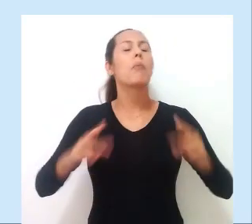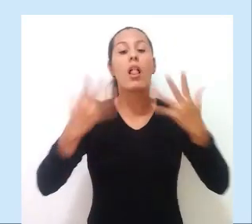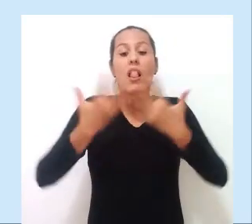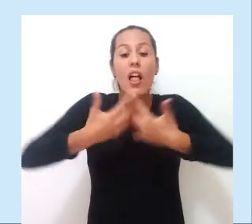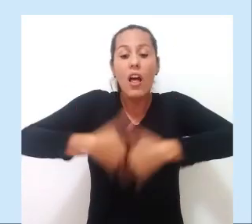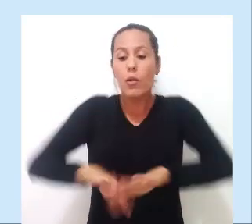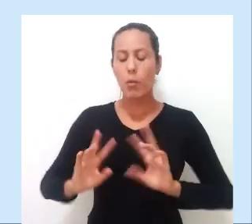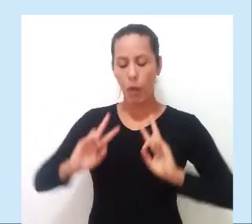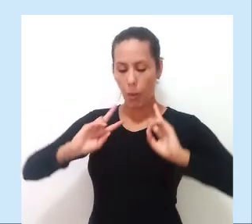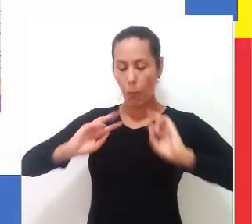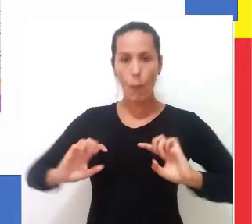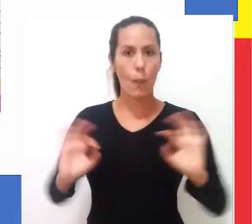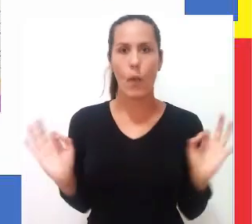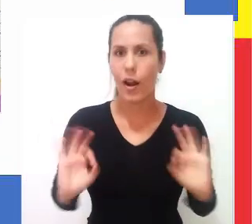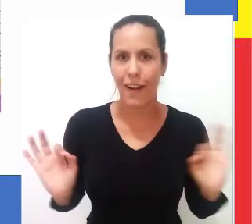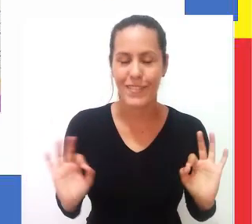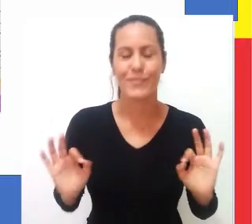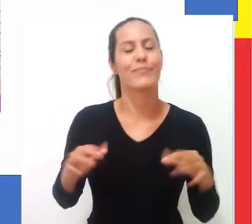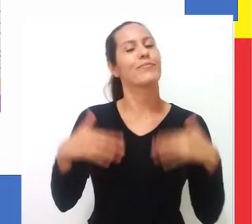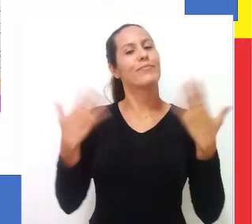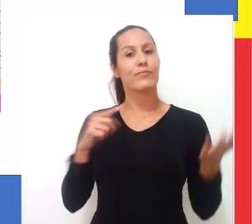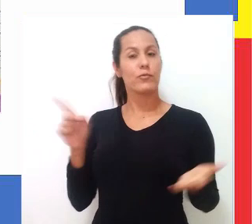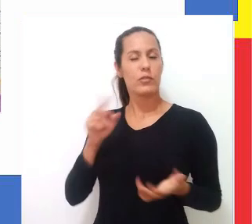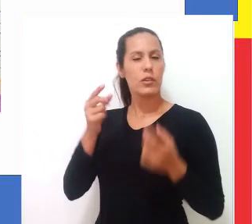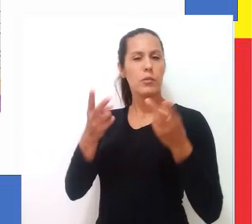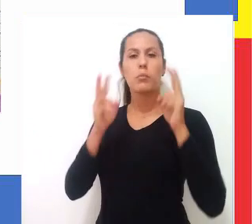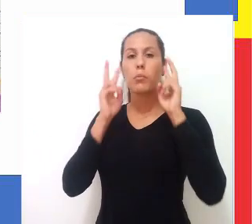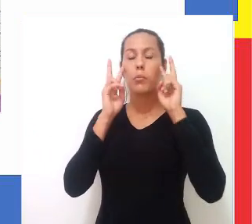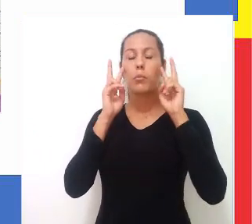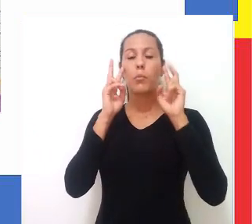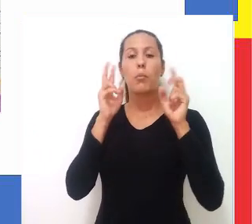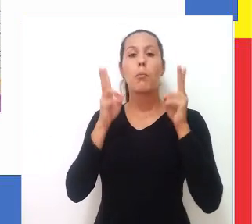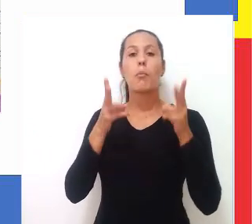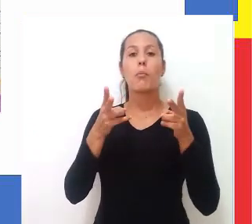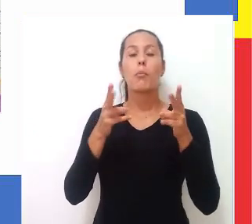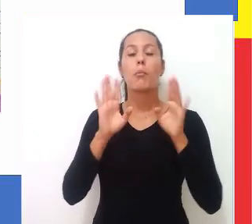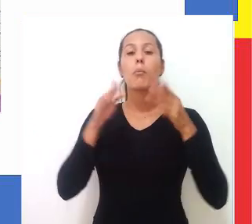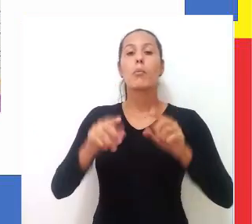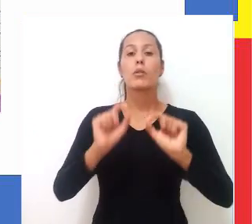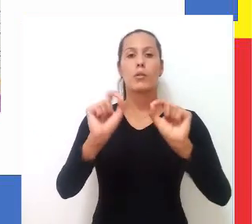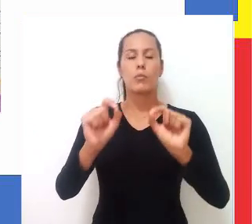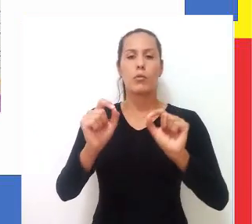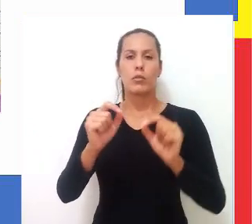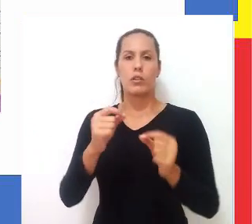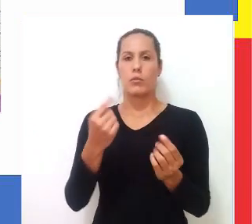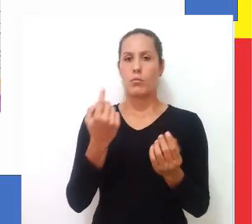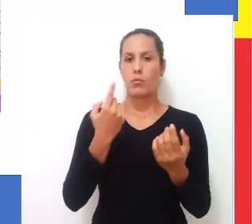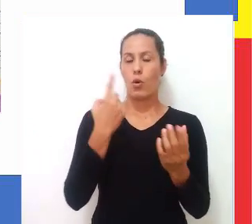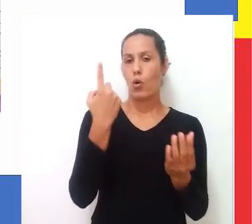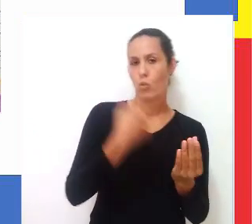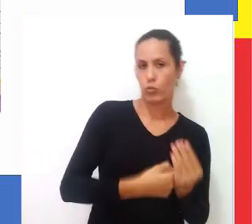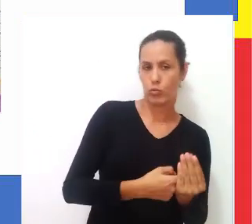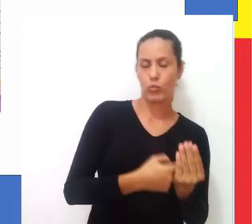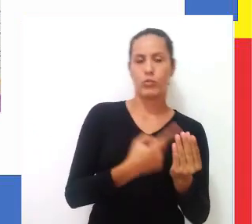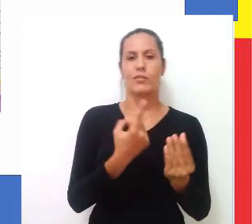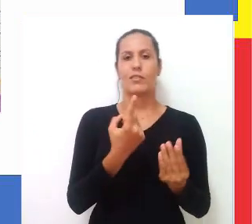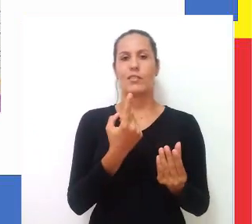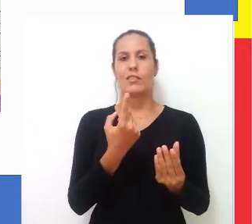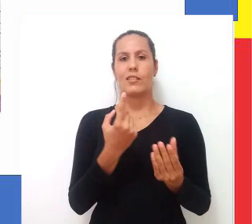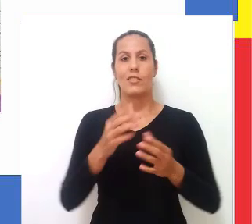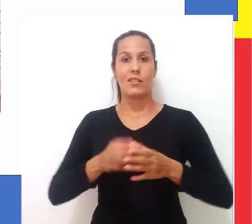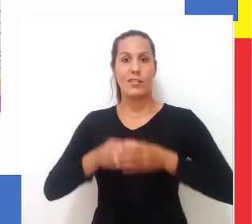que a gente não percebe isso. Como vocês podem observar também, hot dog, cupcake, hambúrguer,